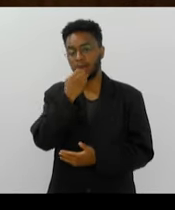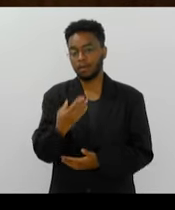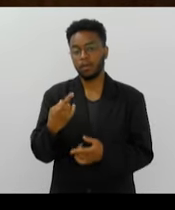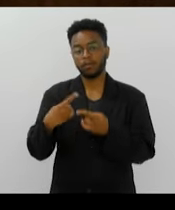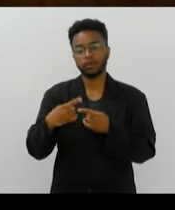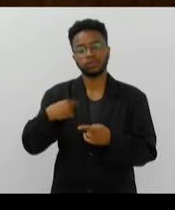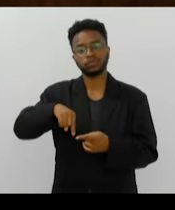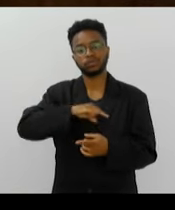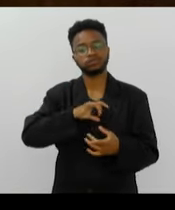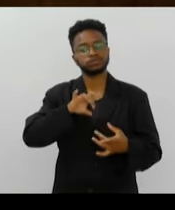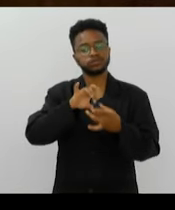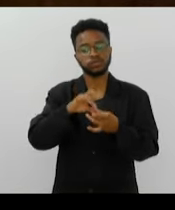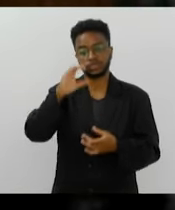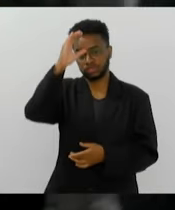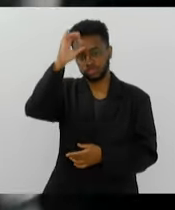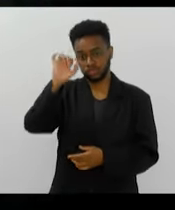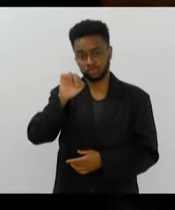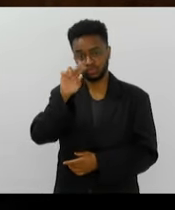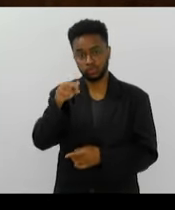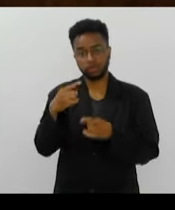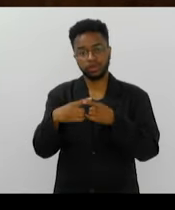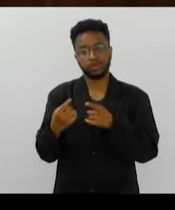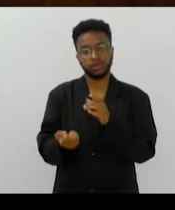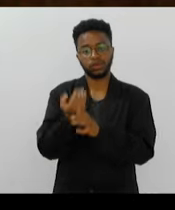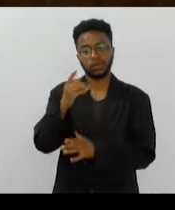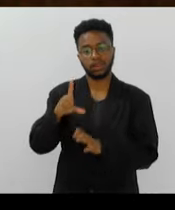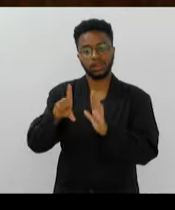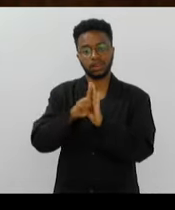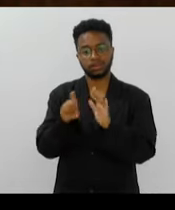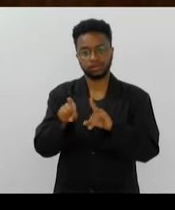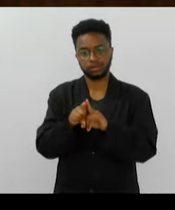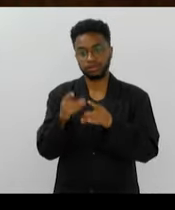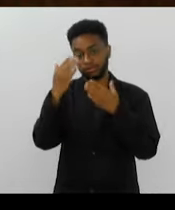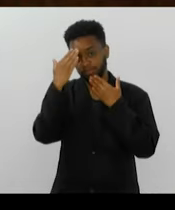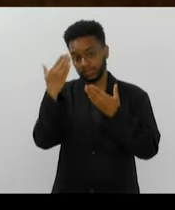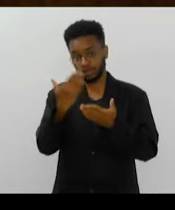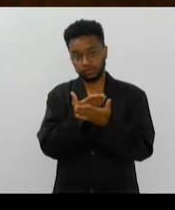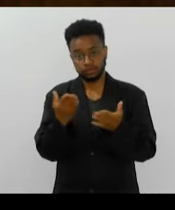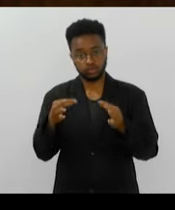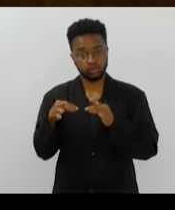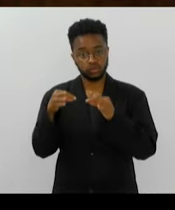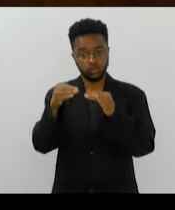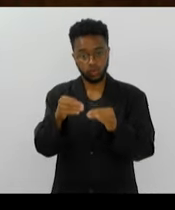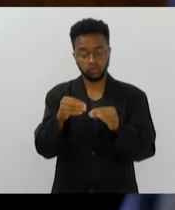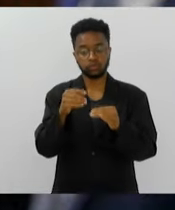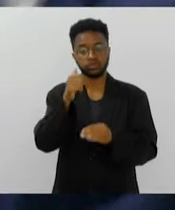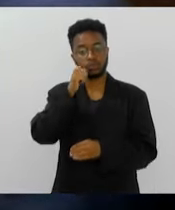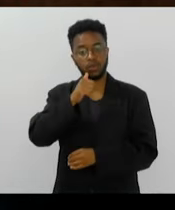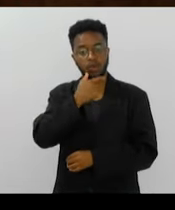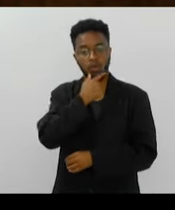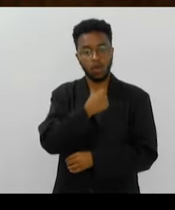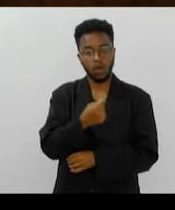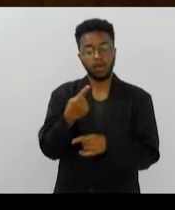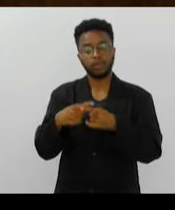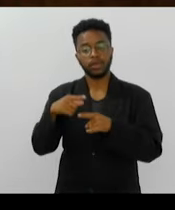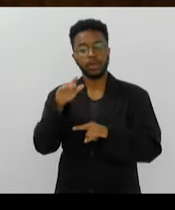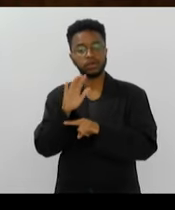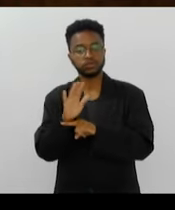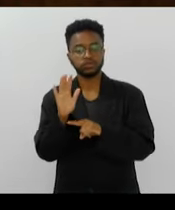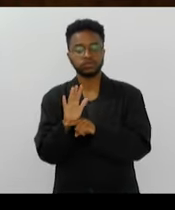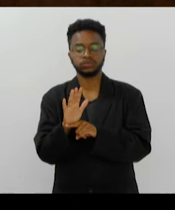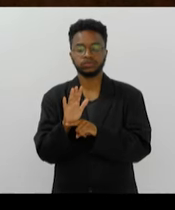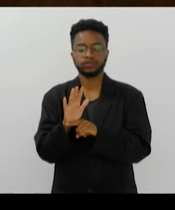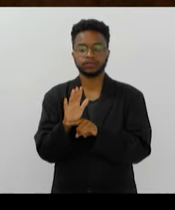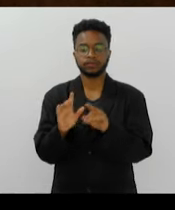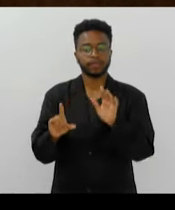tia Ju sendo também autora dessa lei então obrigada a todas e todos que contribuíram para eh que